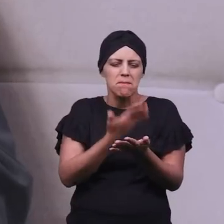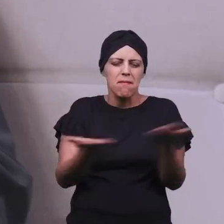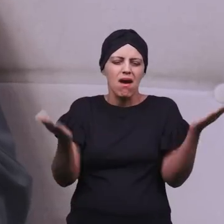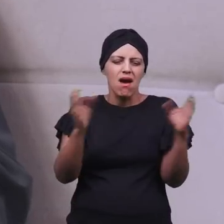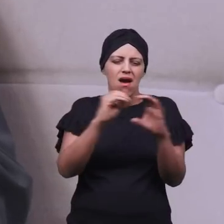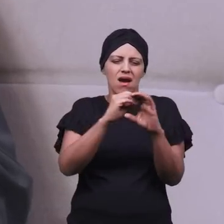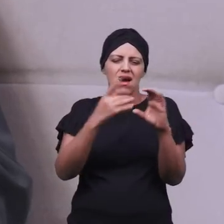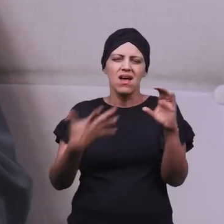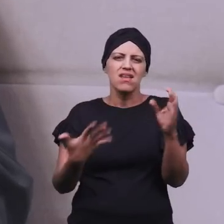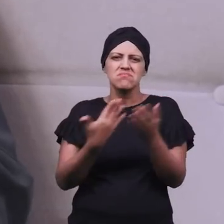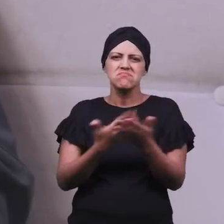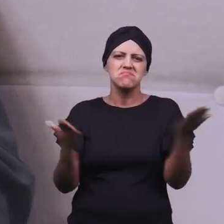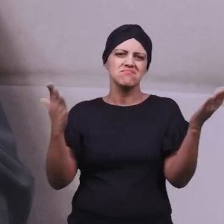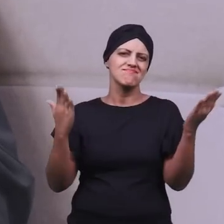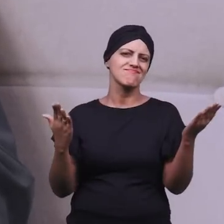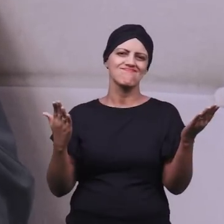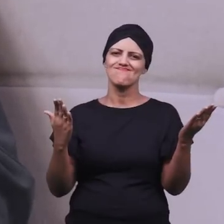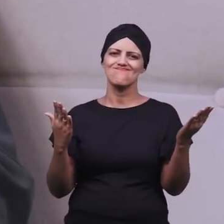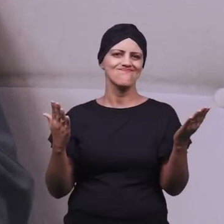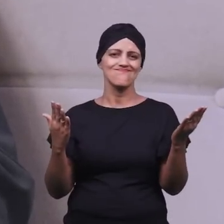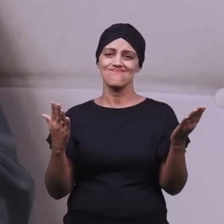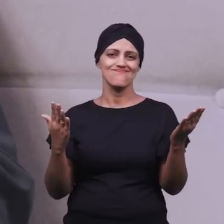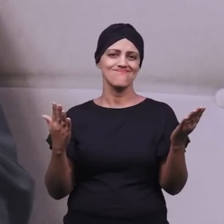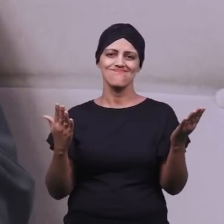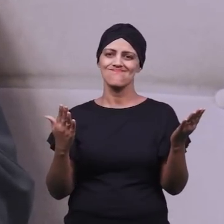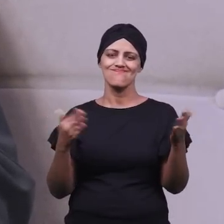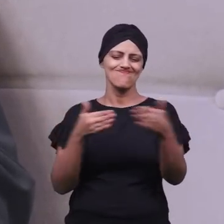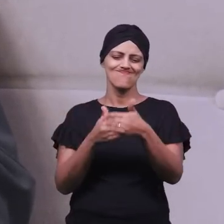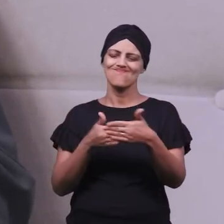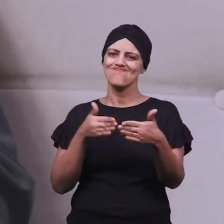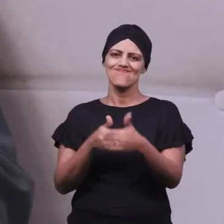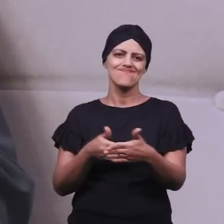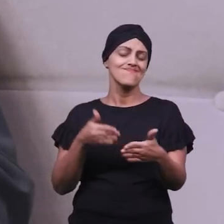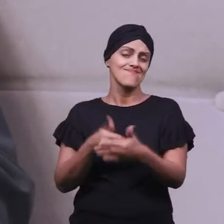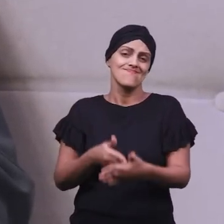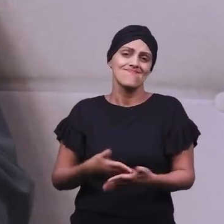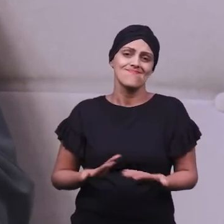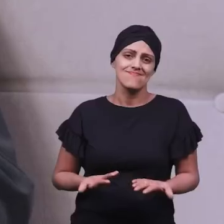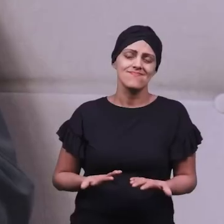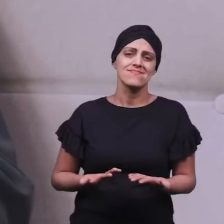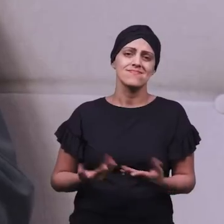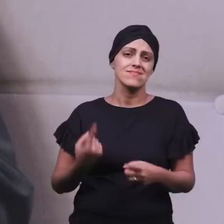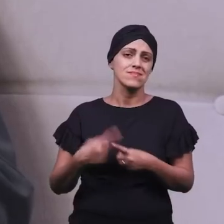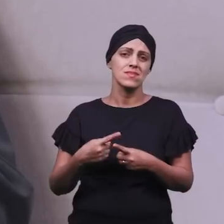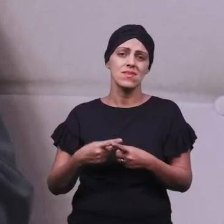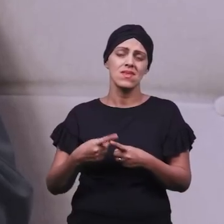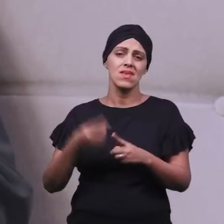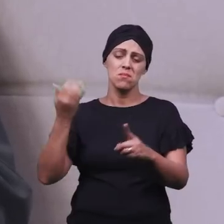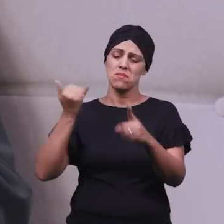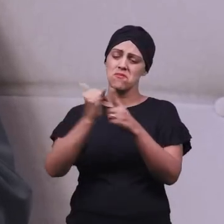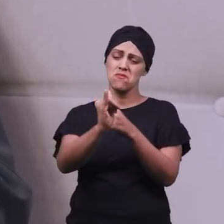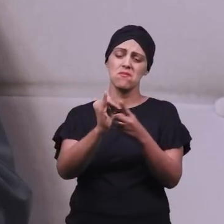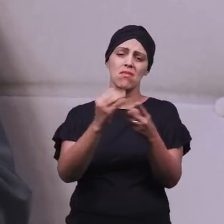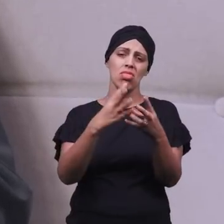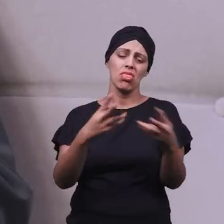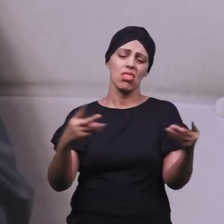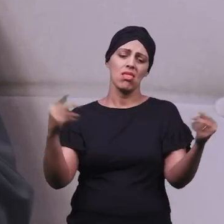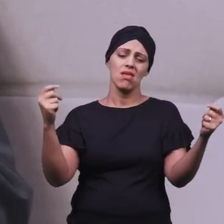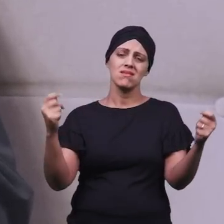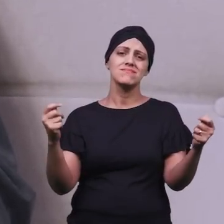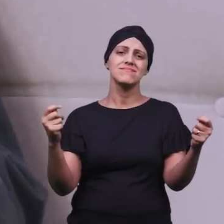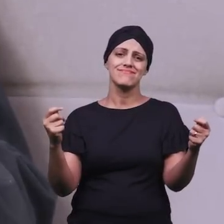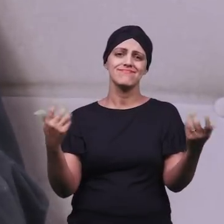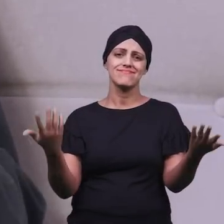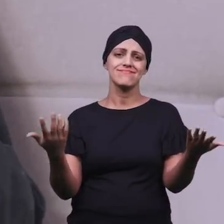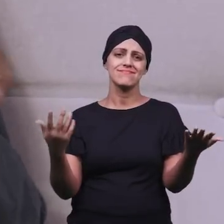característica original. E ela deixa de alcançar o seu propósito profético